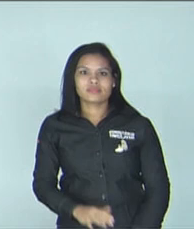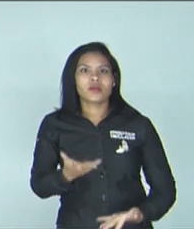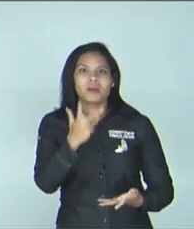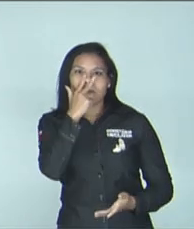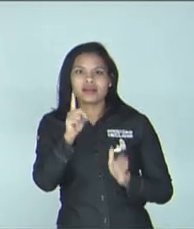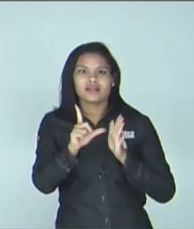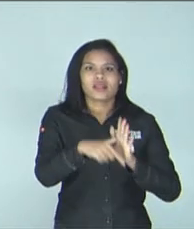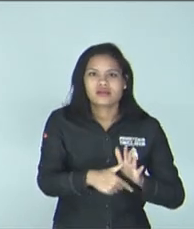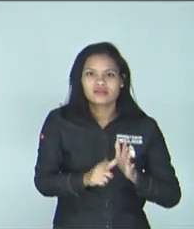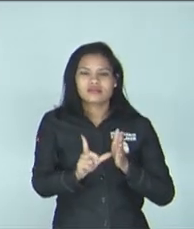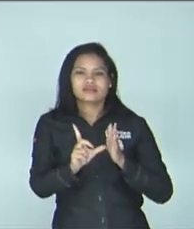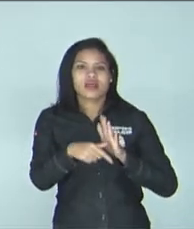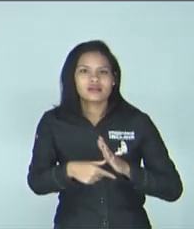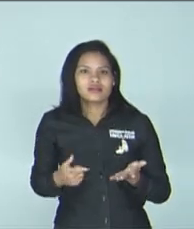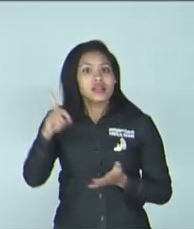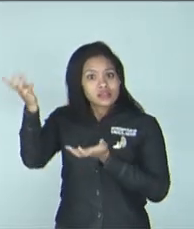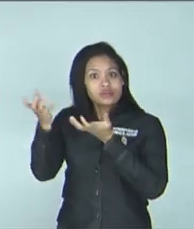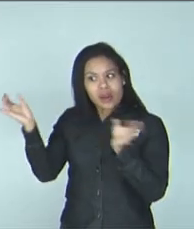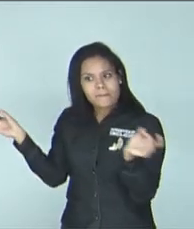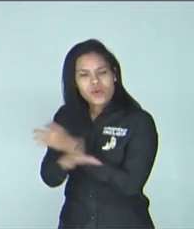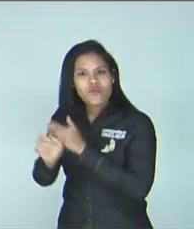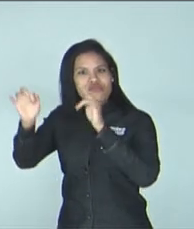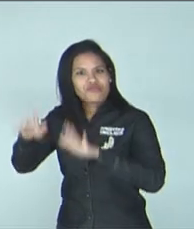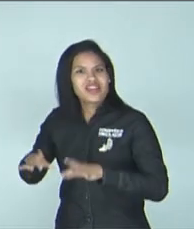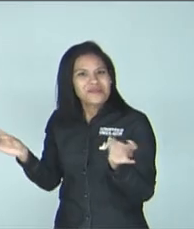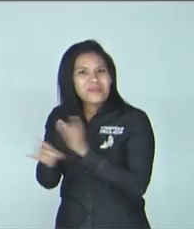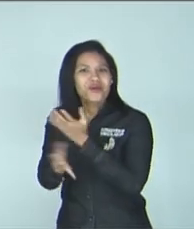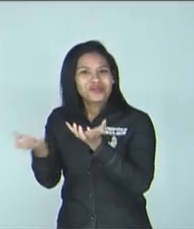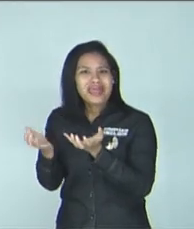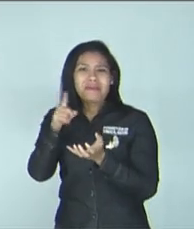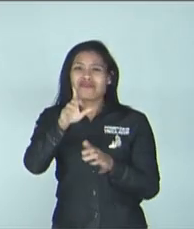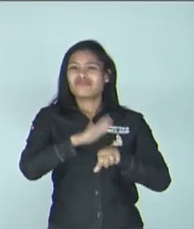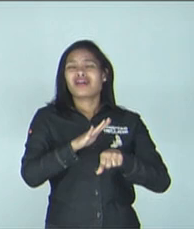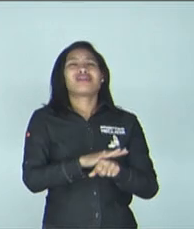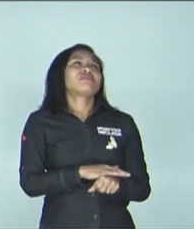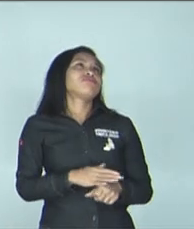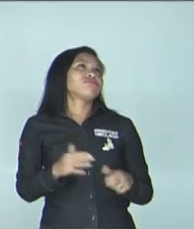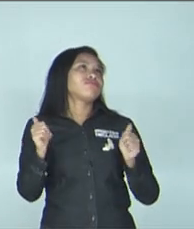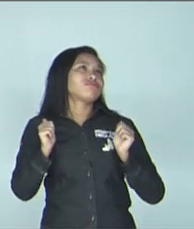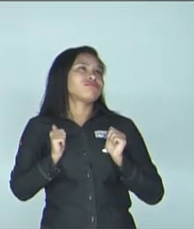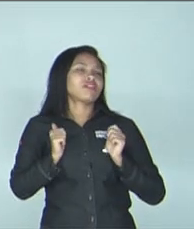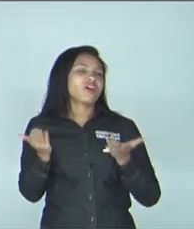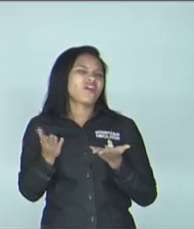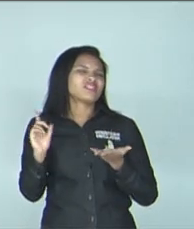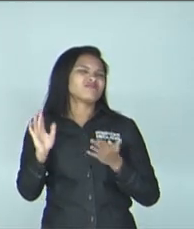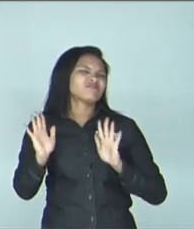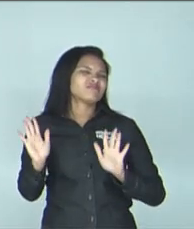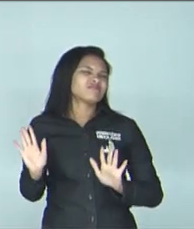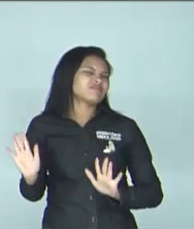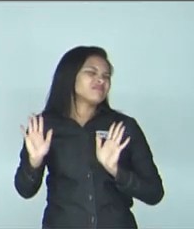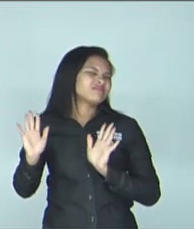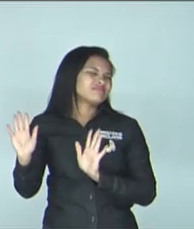finalizar e muitas pessoas não estão conseguindo adquirir coisas que deus já